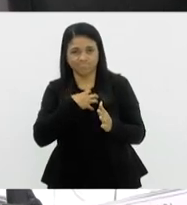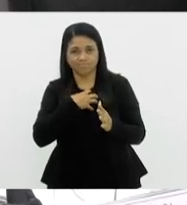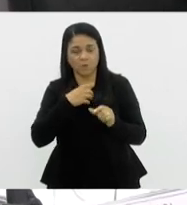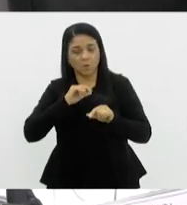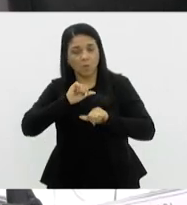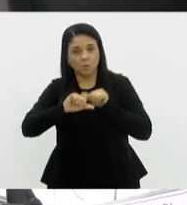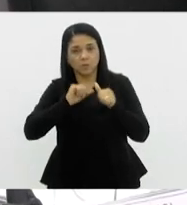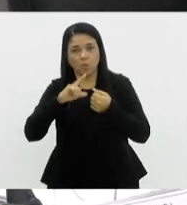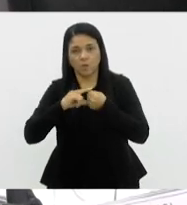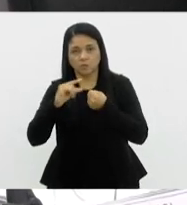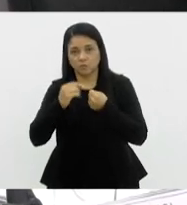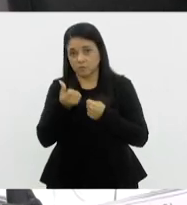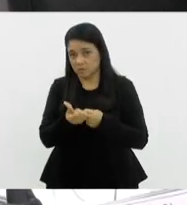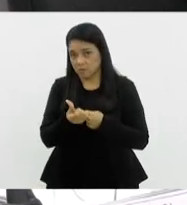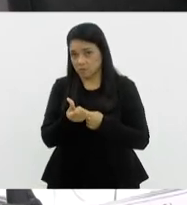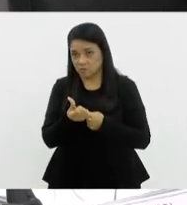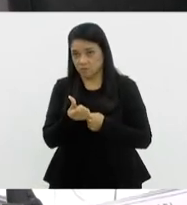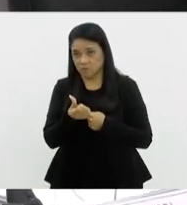alterar o artigo 6º, que fala